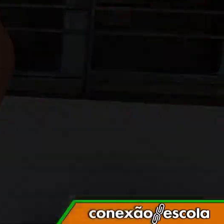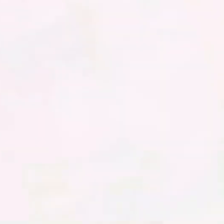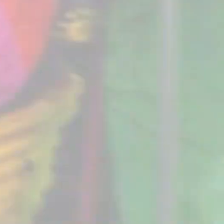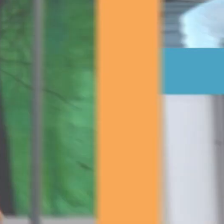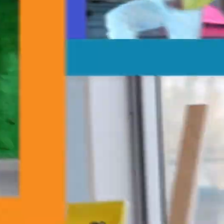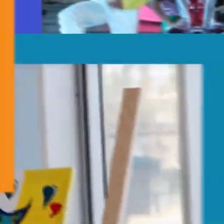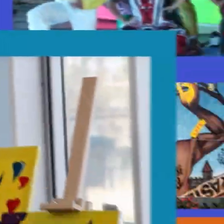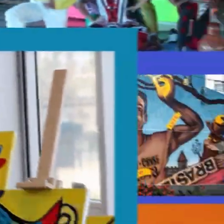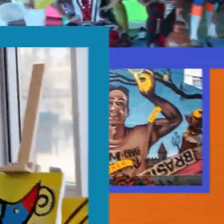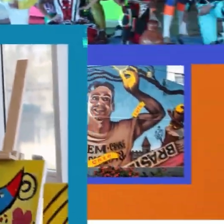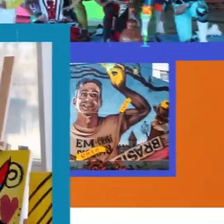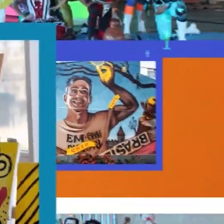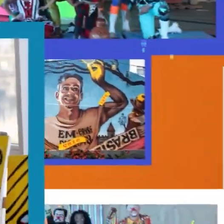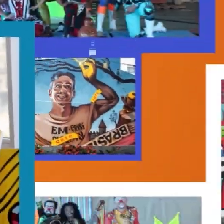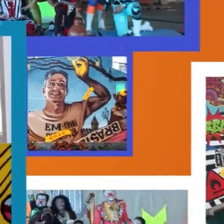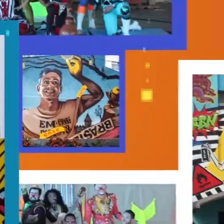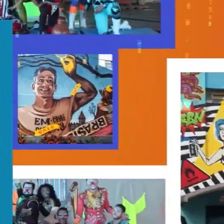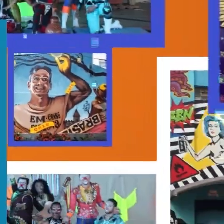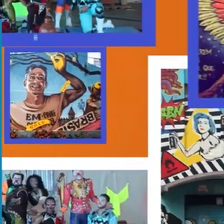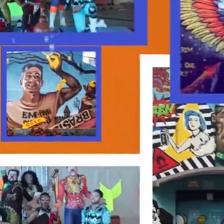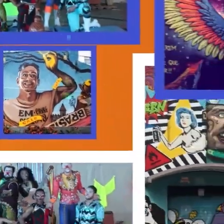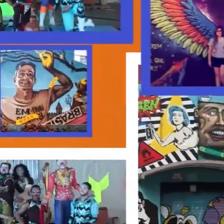conferir.